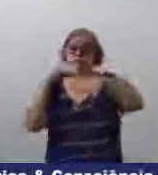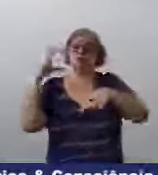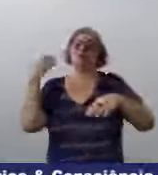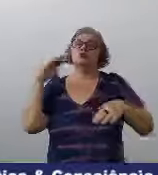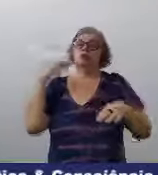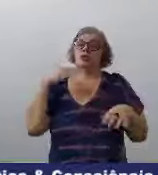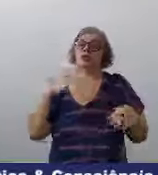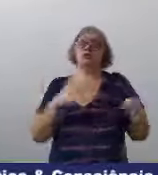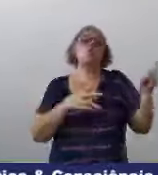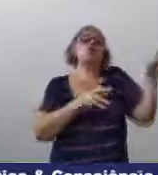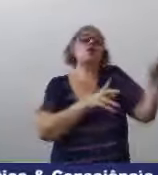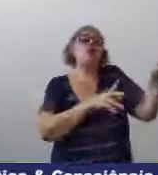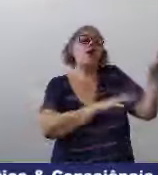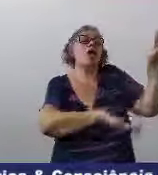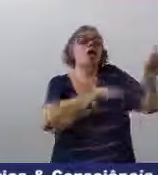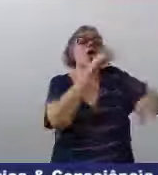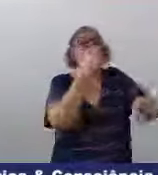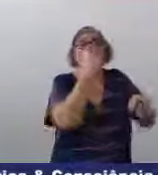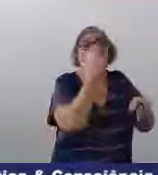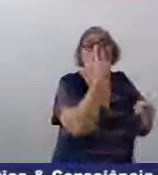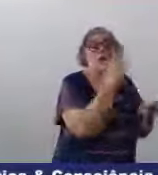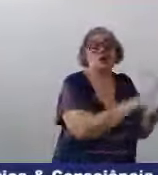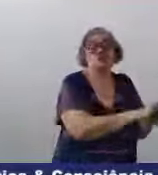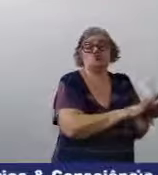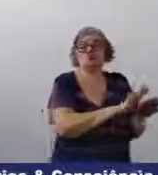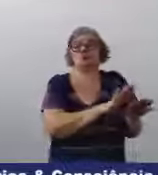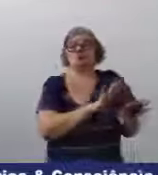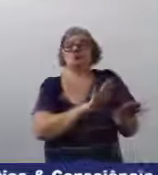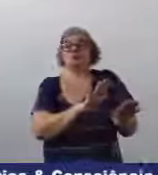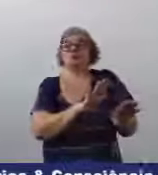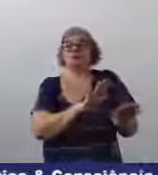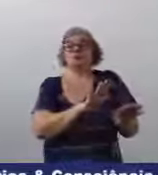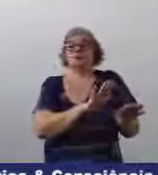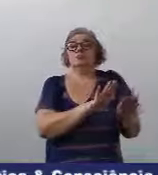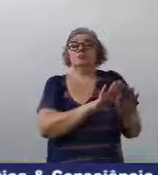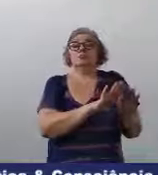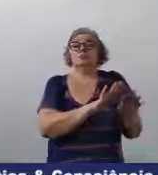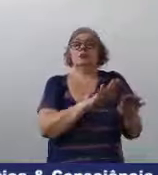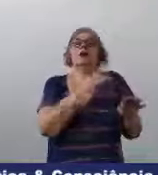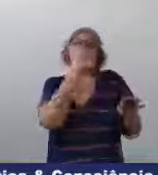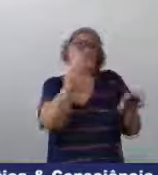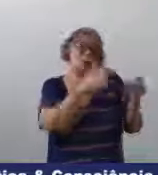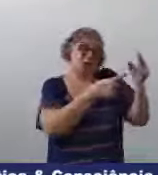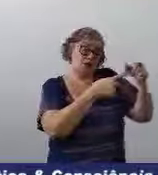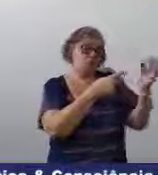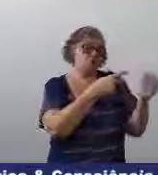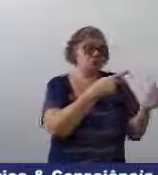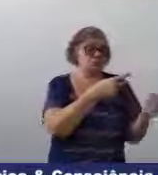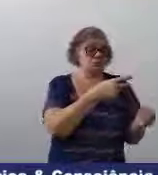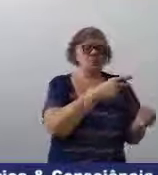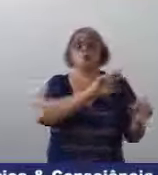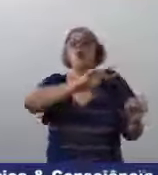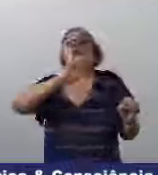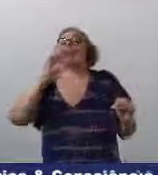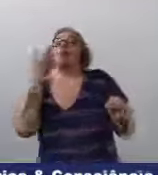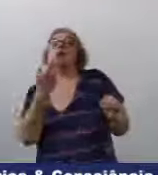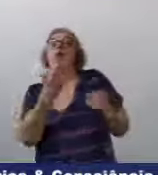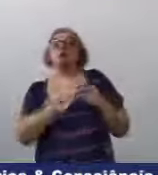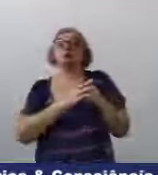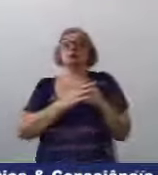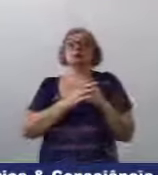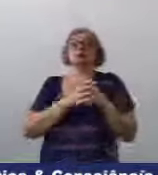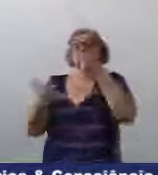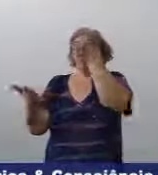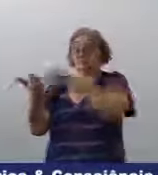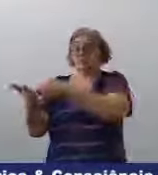dentro da ciência, o que é hipótese de conversação. Por exemplo, teletransporte, os cientistas conversam sobre isso,